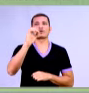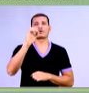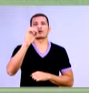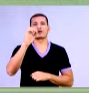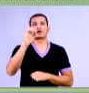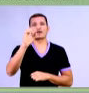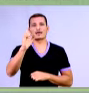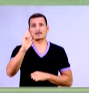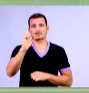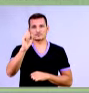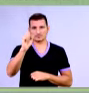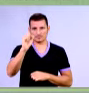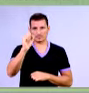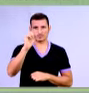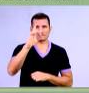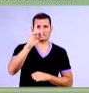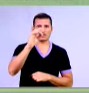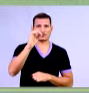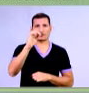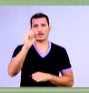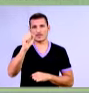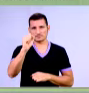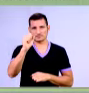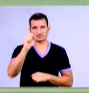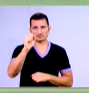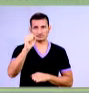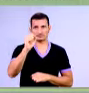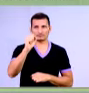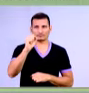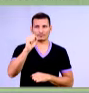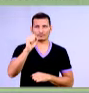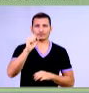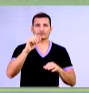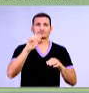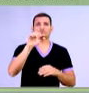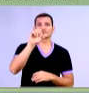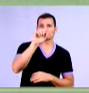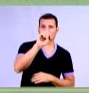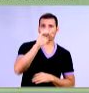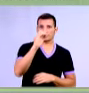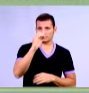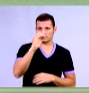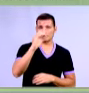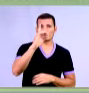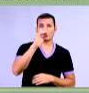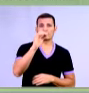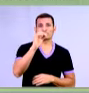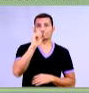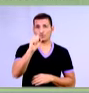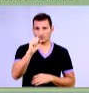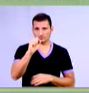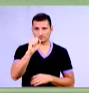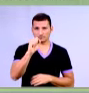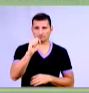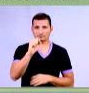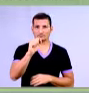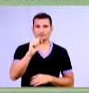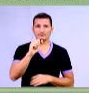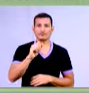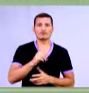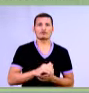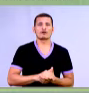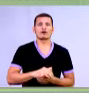versão 1.25. O sistema operacional DOS ele foi o primeiro